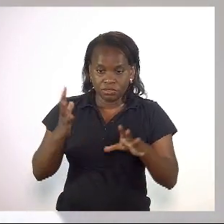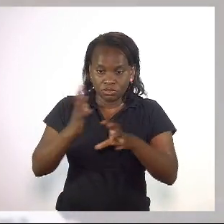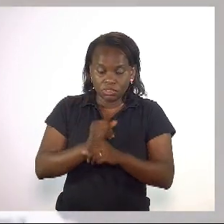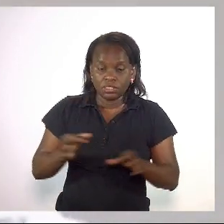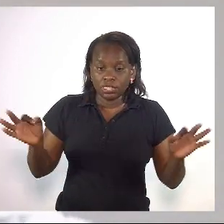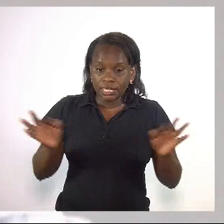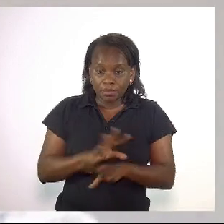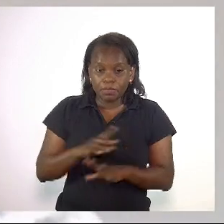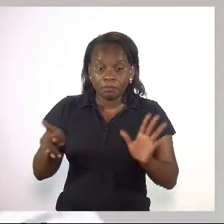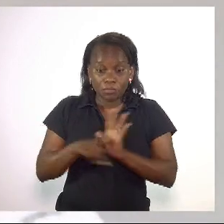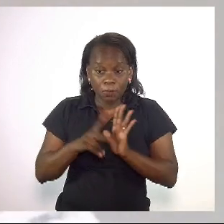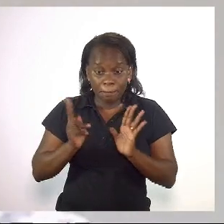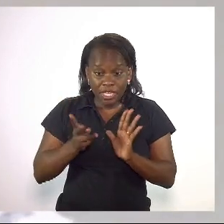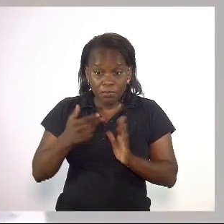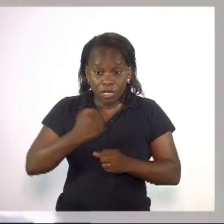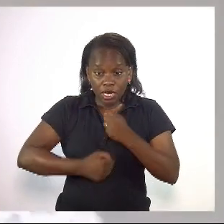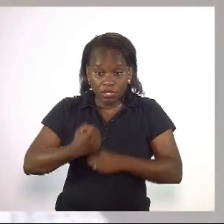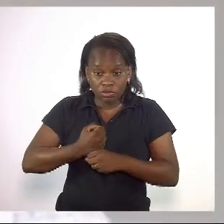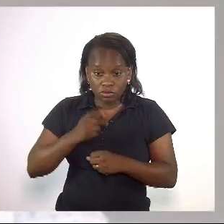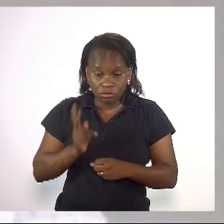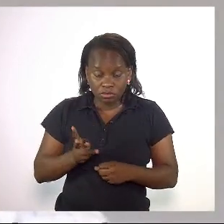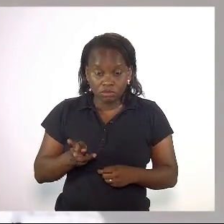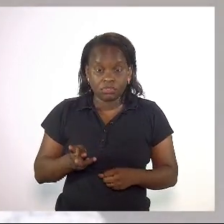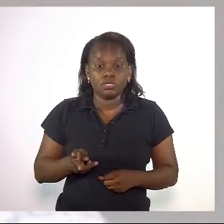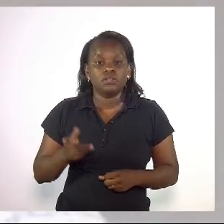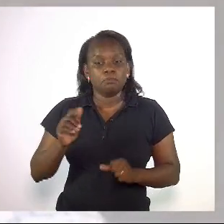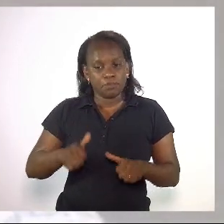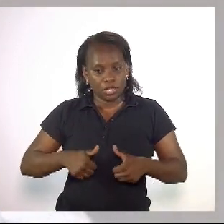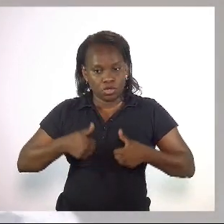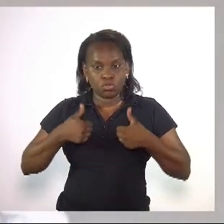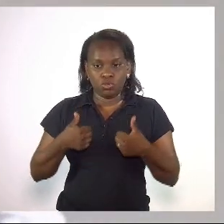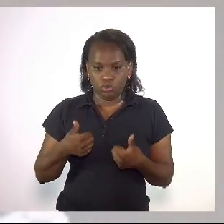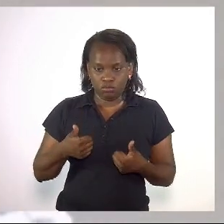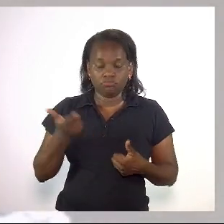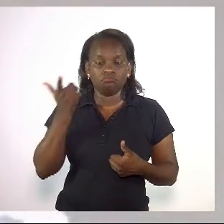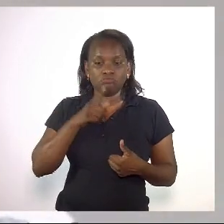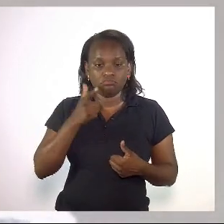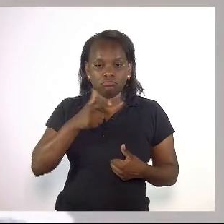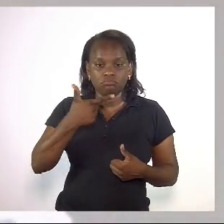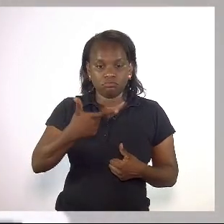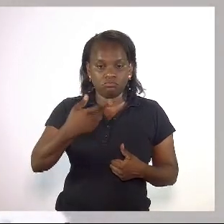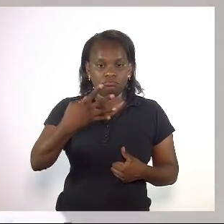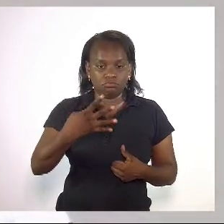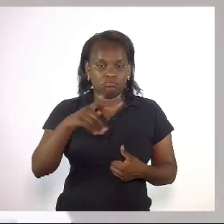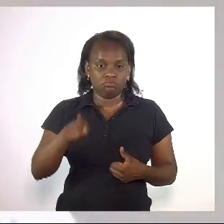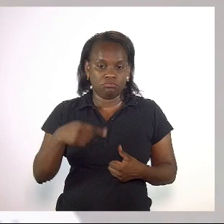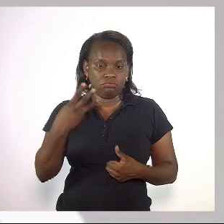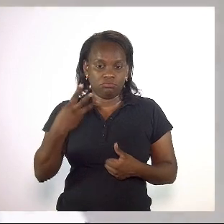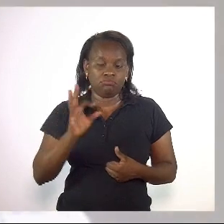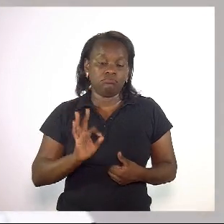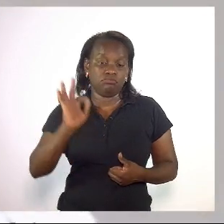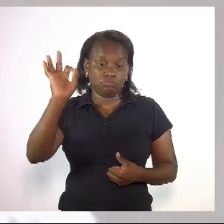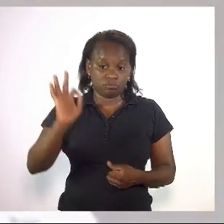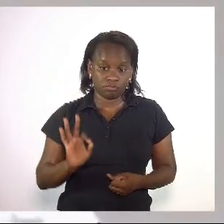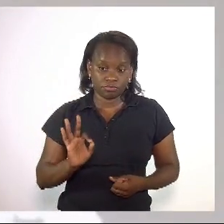próprio exercício elas melhoraram, ou seja, chegamos a 24,3%